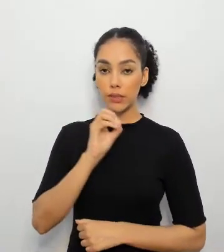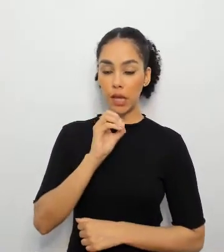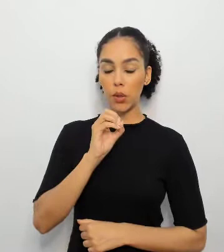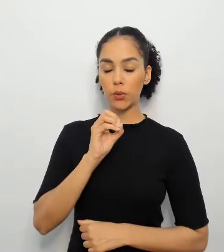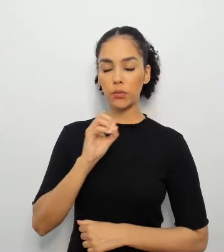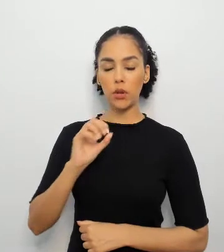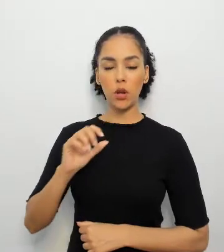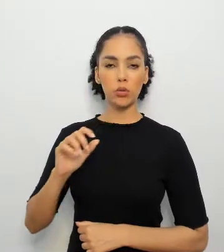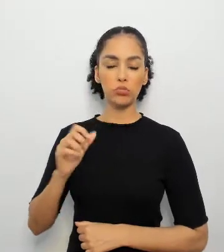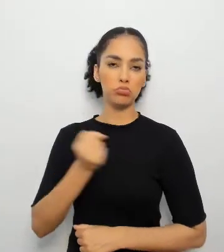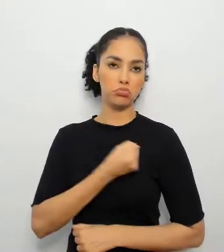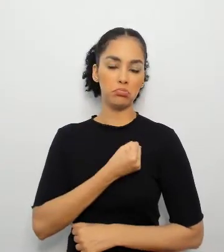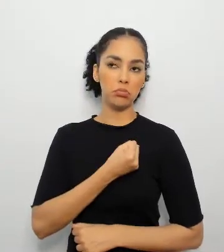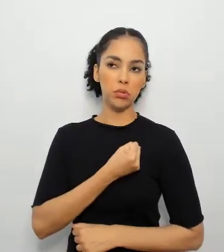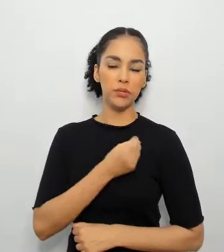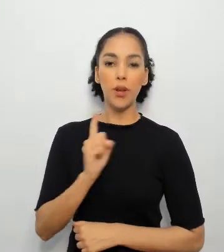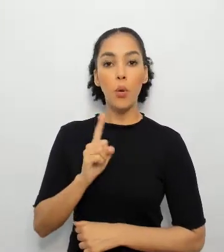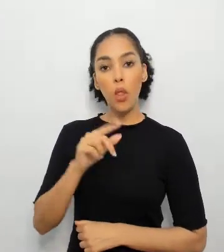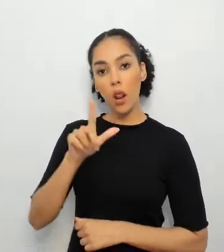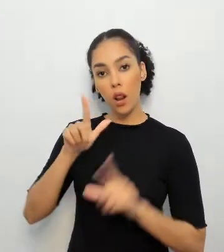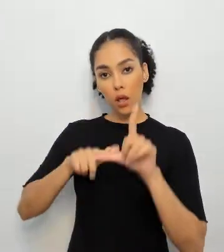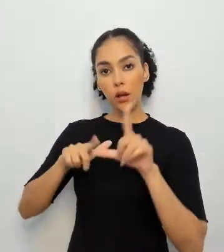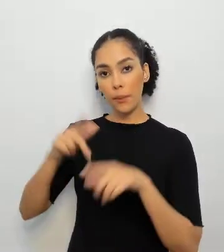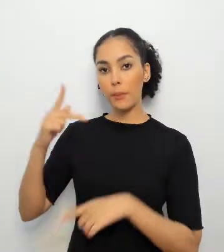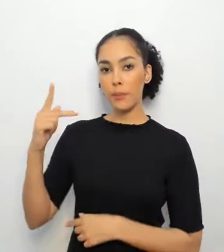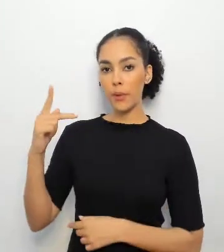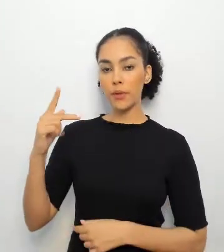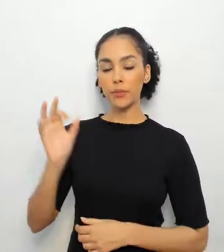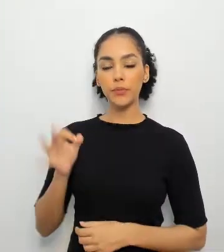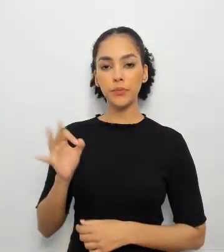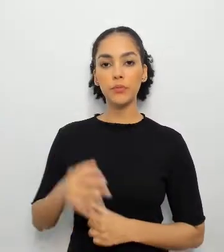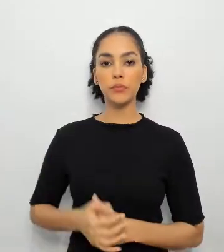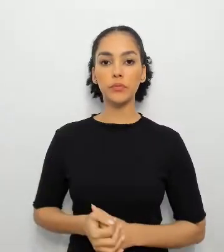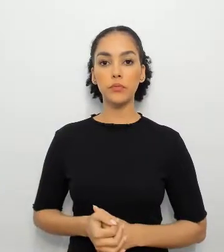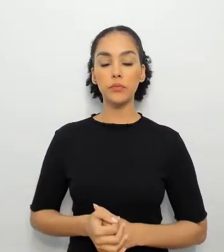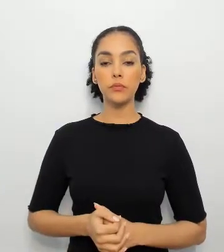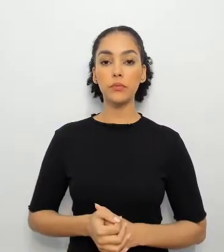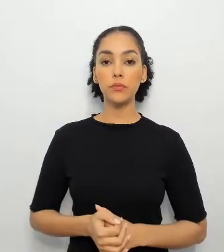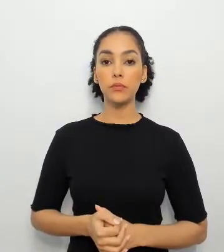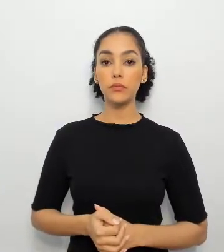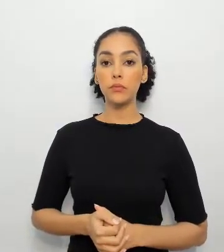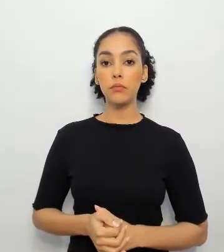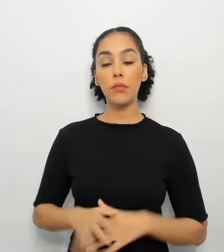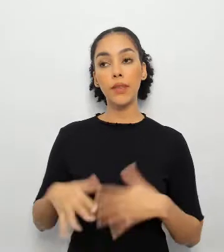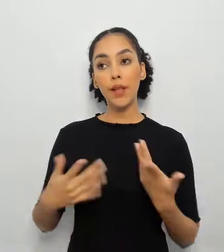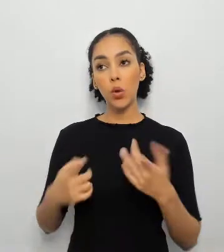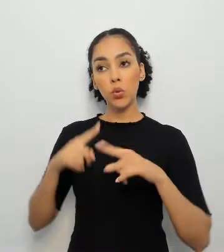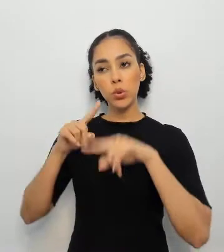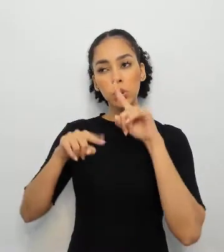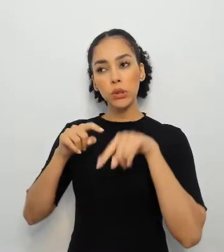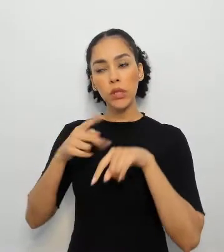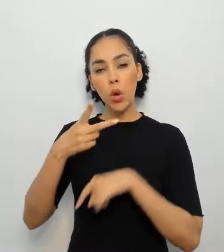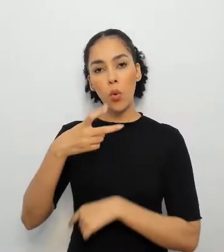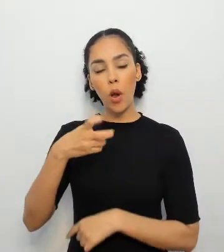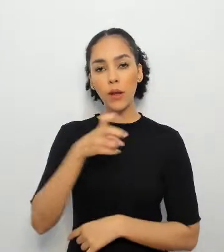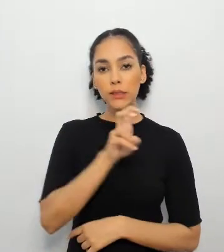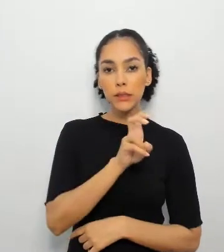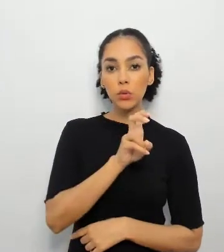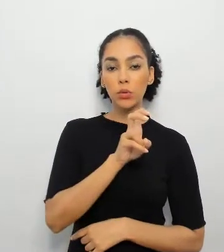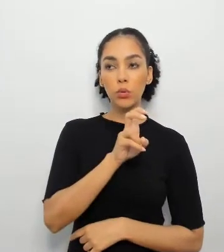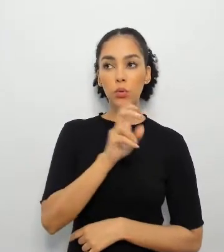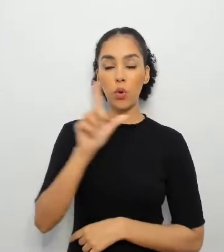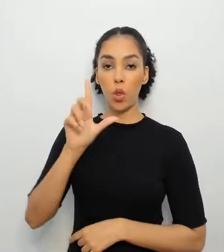No ponto 5, quantidade de itens igual a 5, o lucro será zero, fazendo a receita menos o